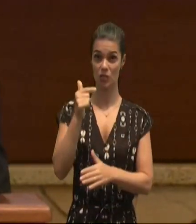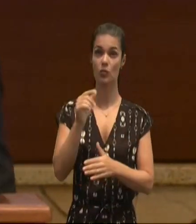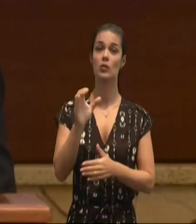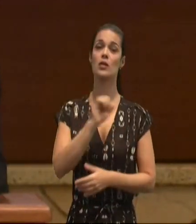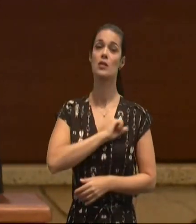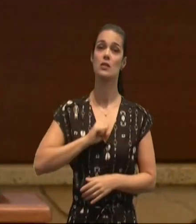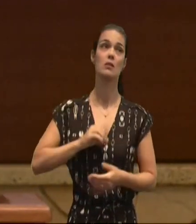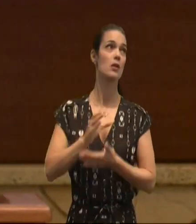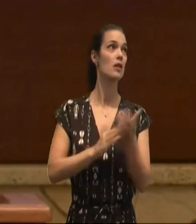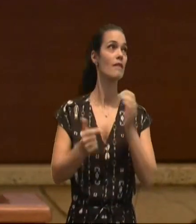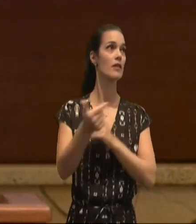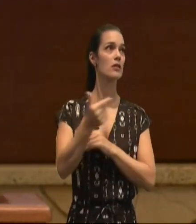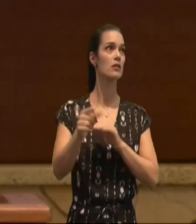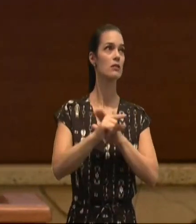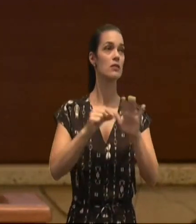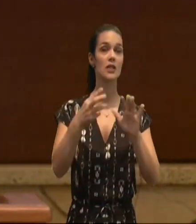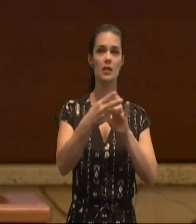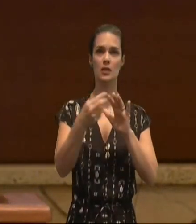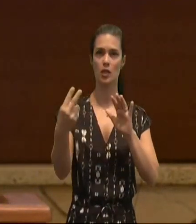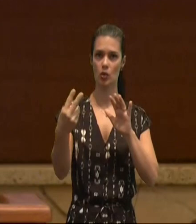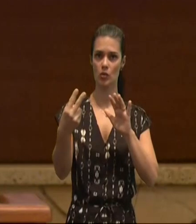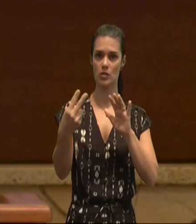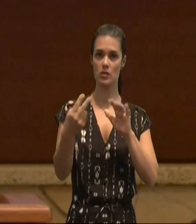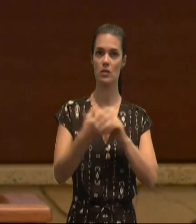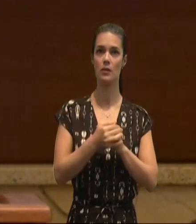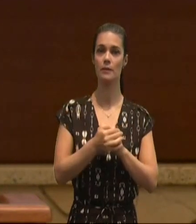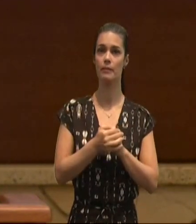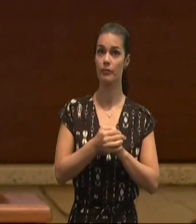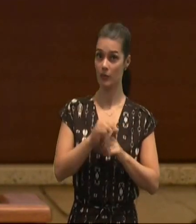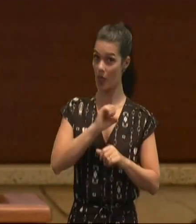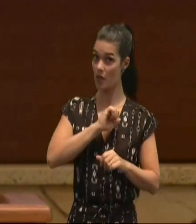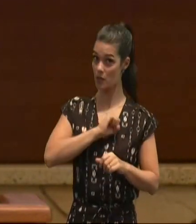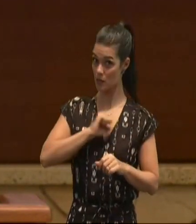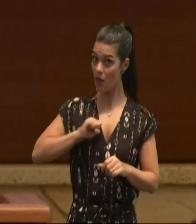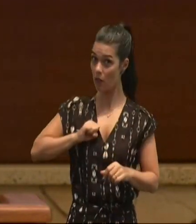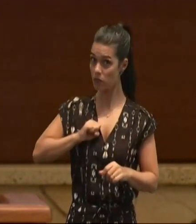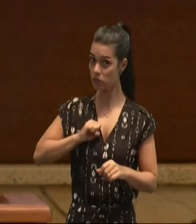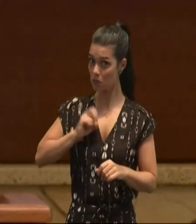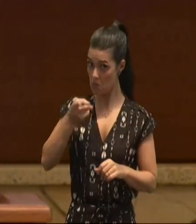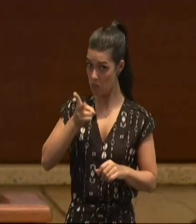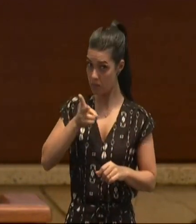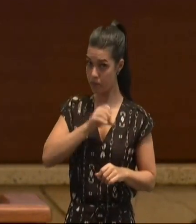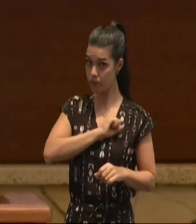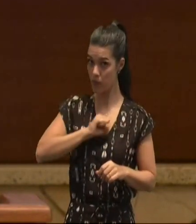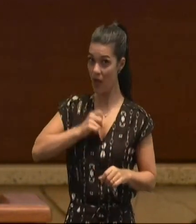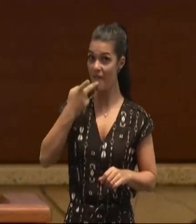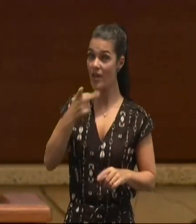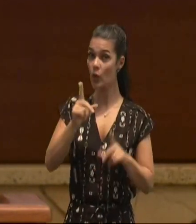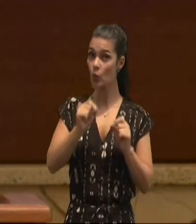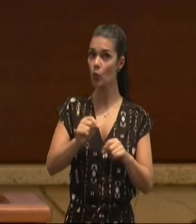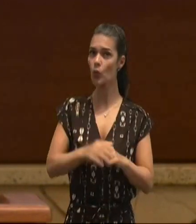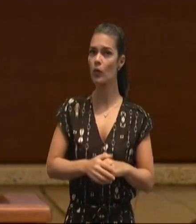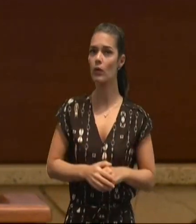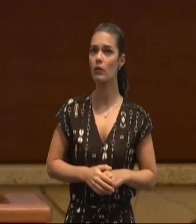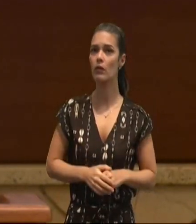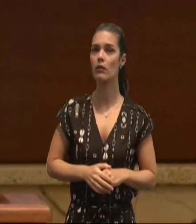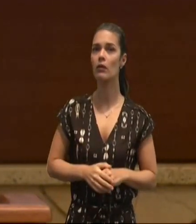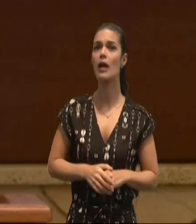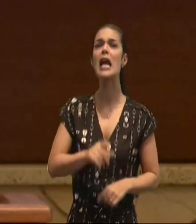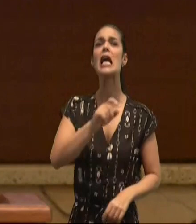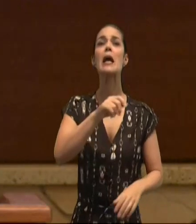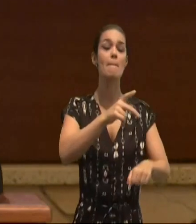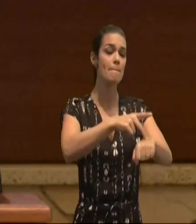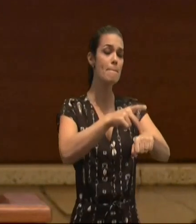verso 32, ele mesmo vai dizer, presta atenção, o mesmo profeta Samuel irá dizer quem é a